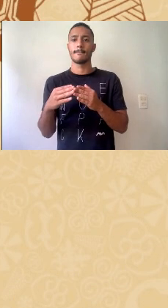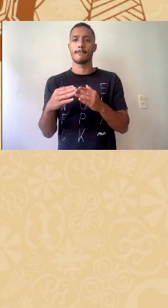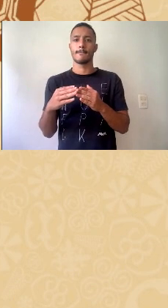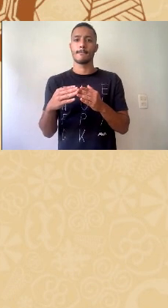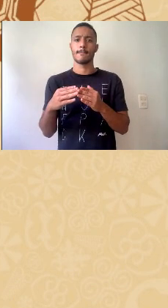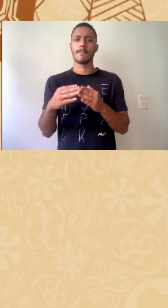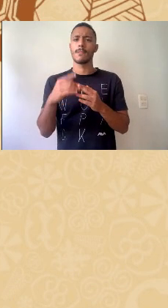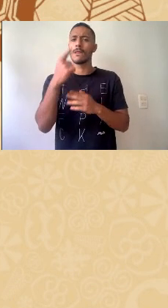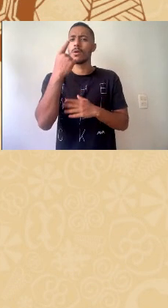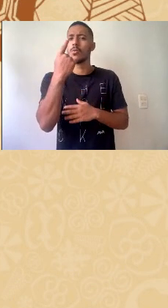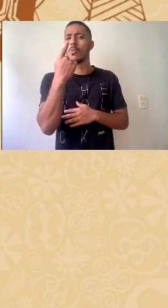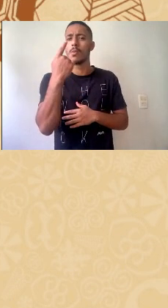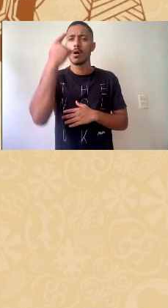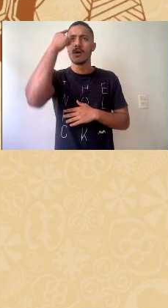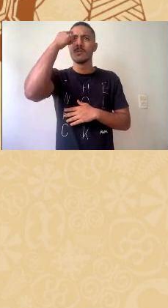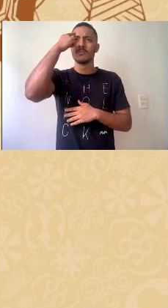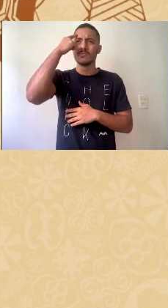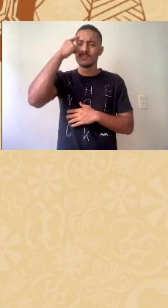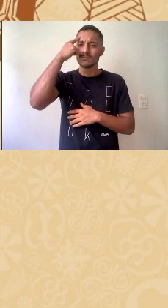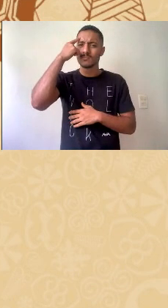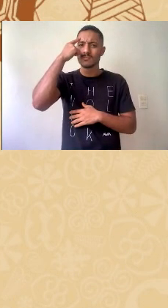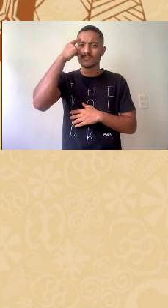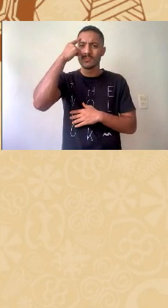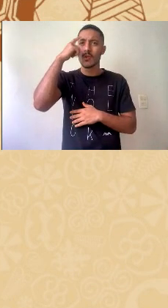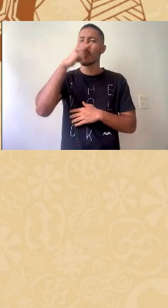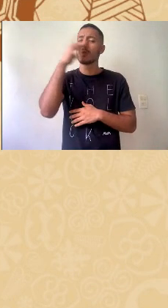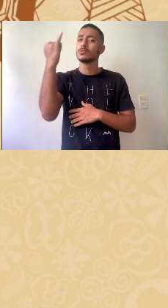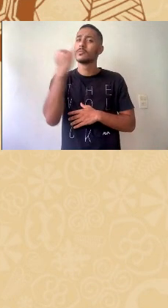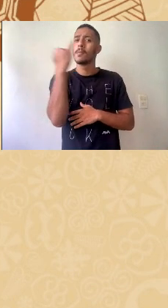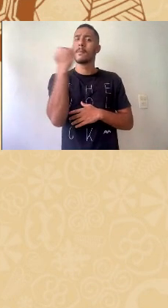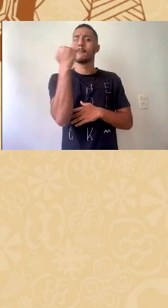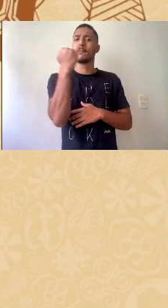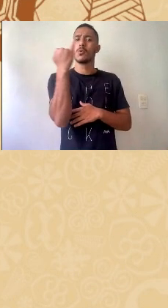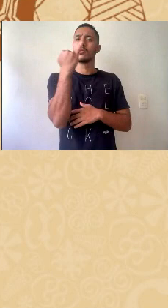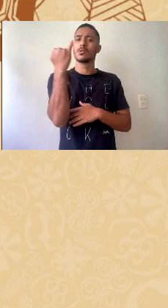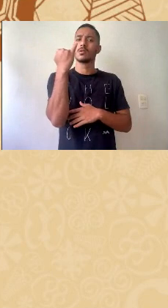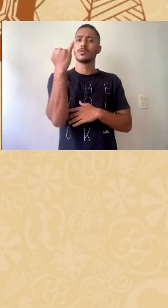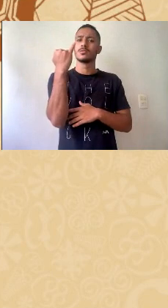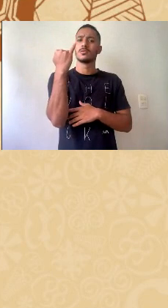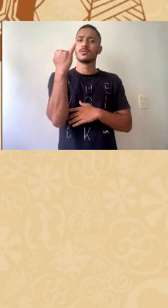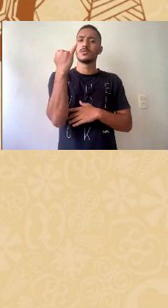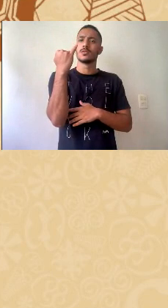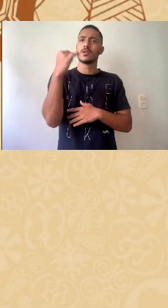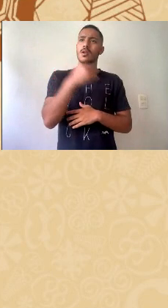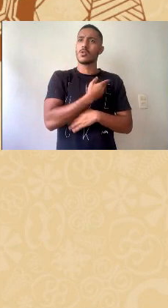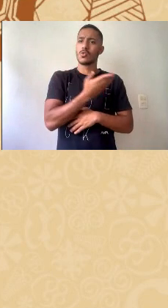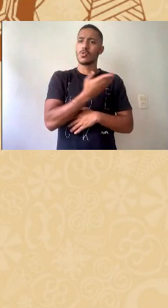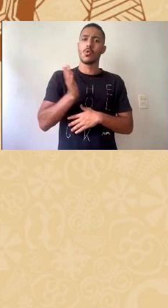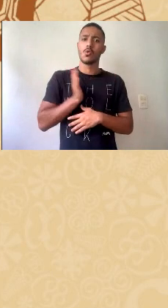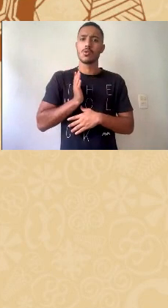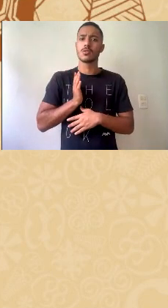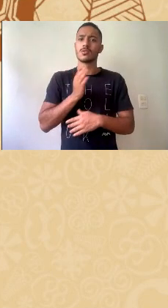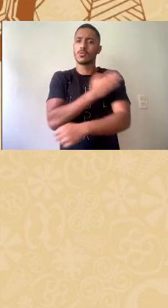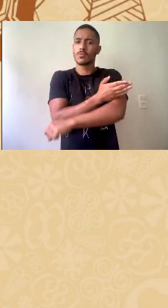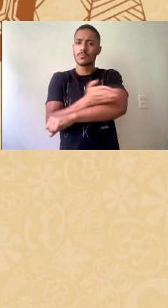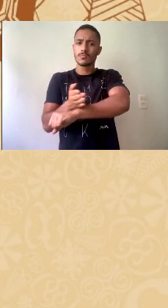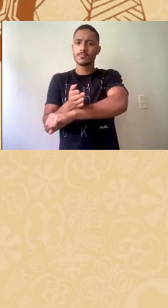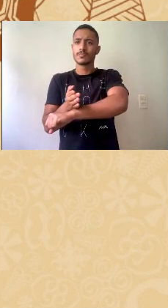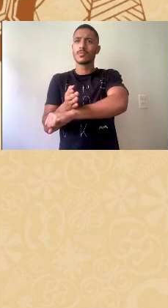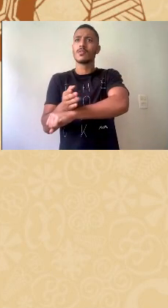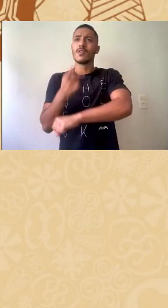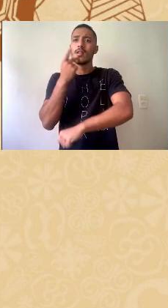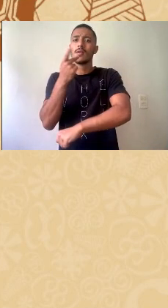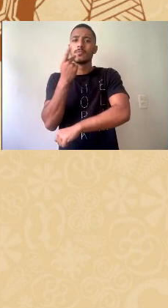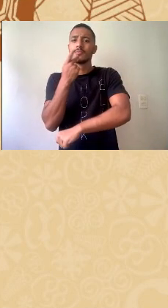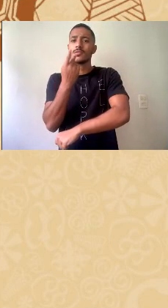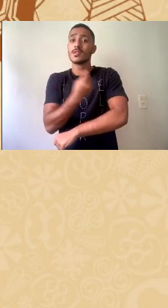Uma reflexão que eu acho que é importante, que todos nós, em algum momento, né, brancos, falamos na vida, né?